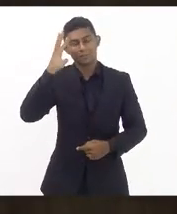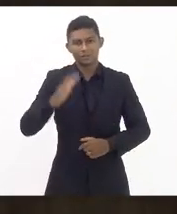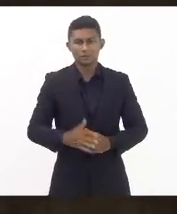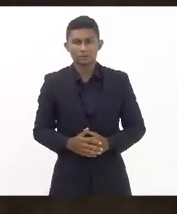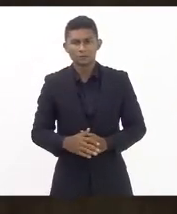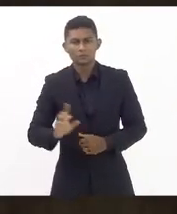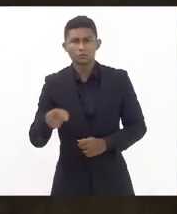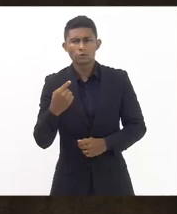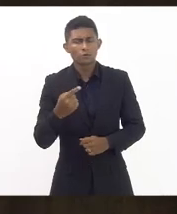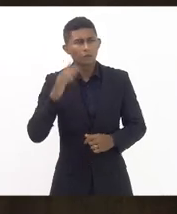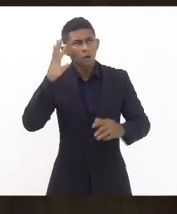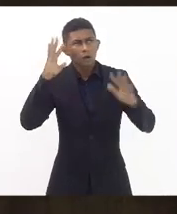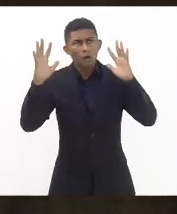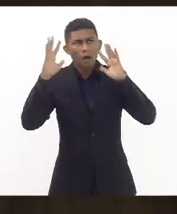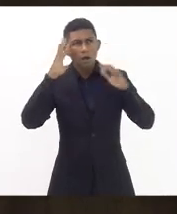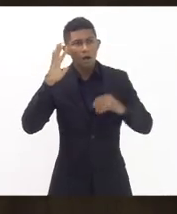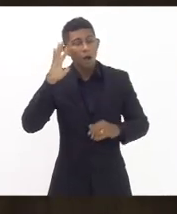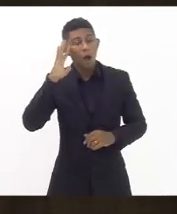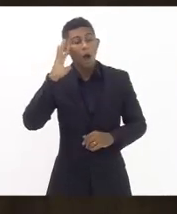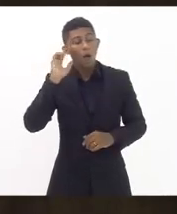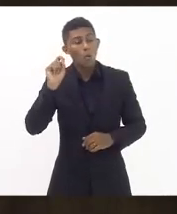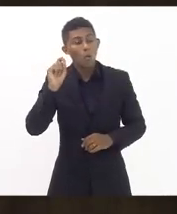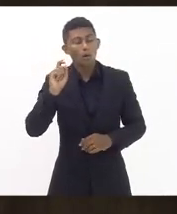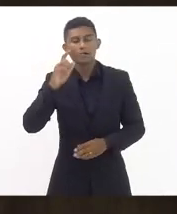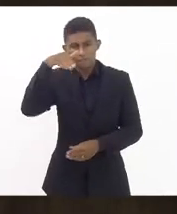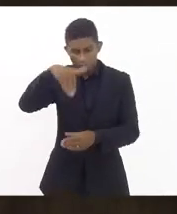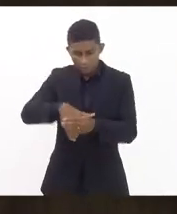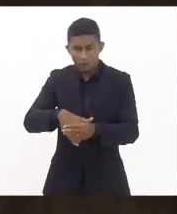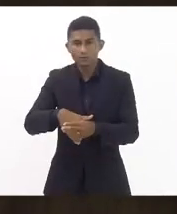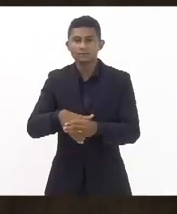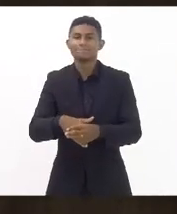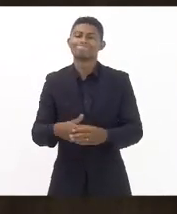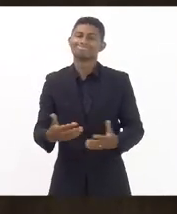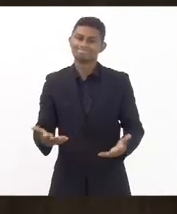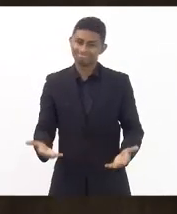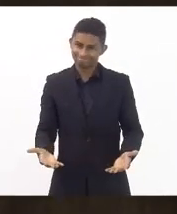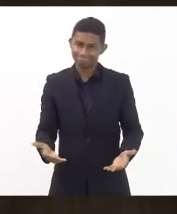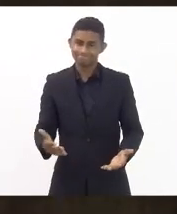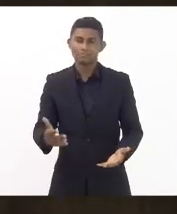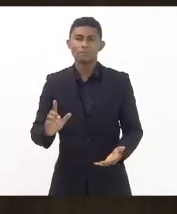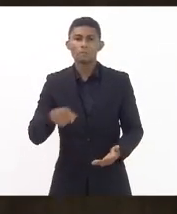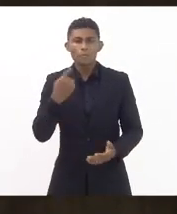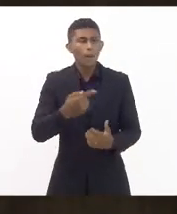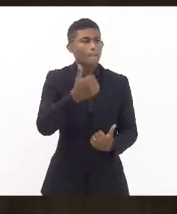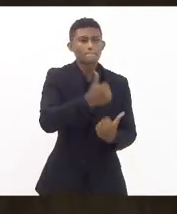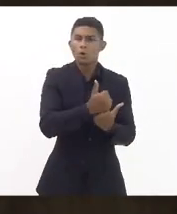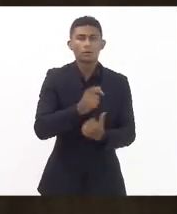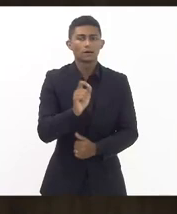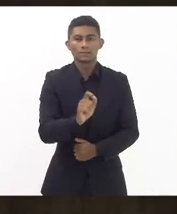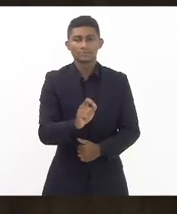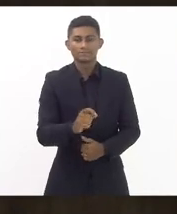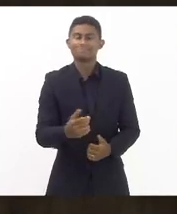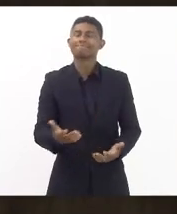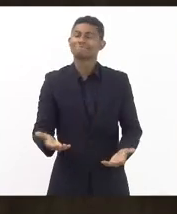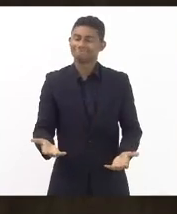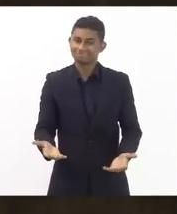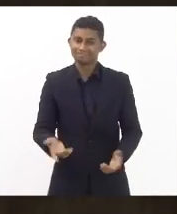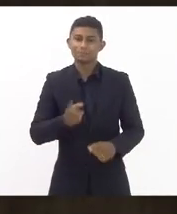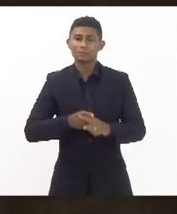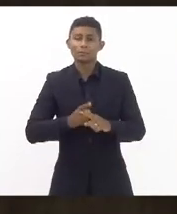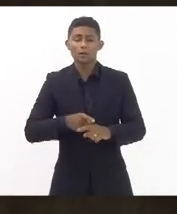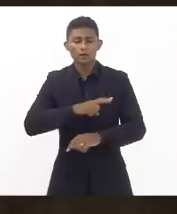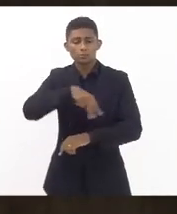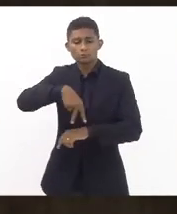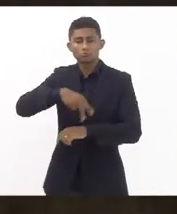nossa consciência e é a expressão das posições que genuinamente nós defendemos. Porque ao microfone, todos podemos